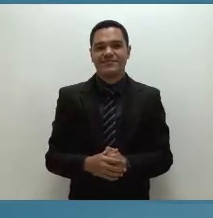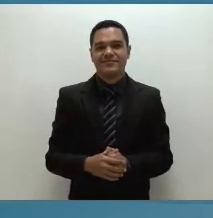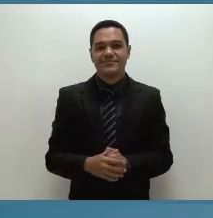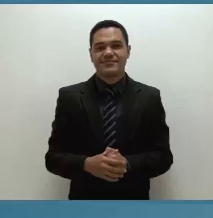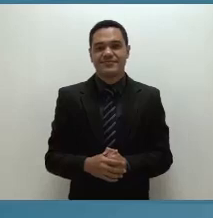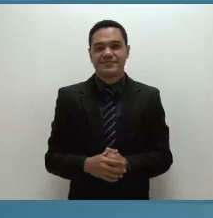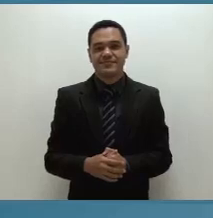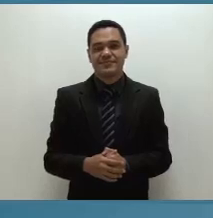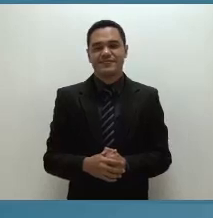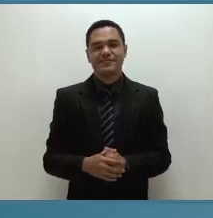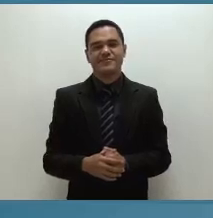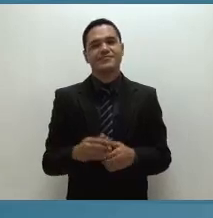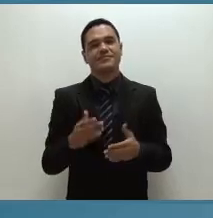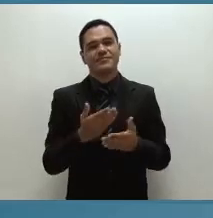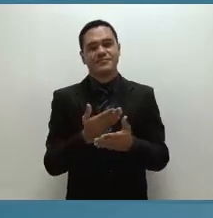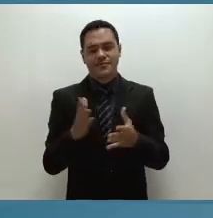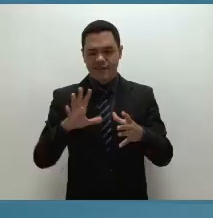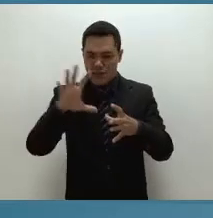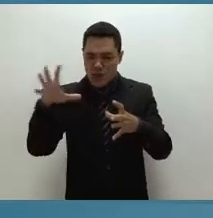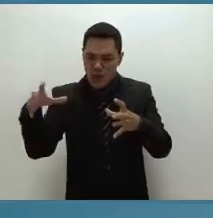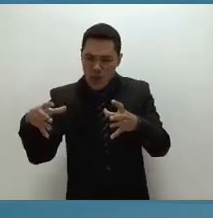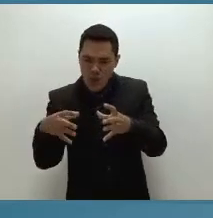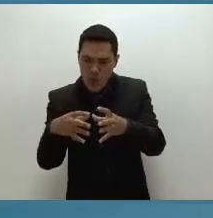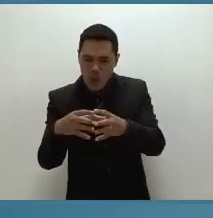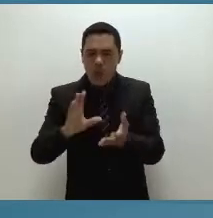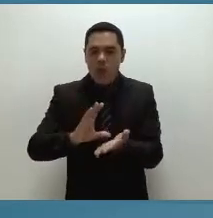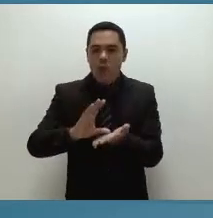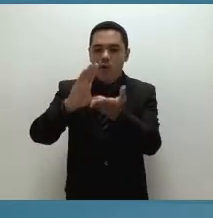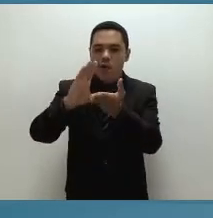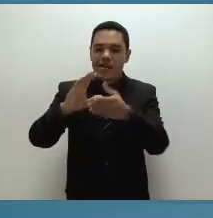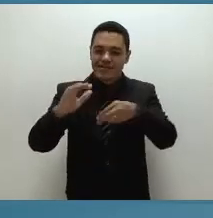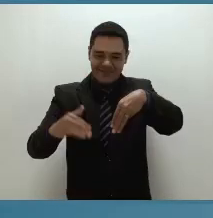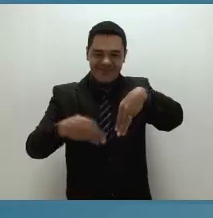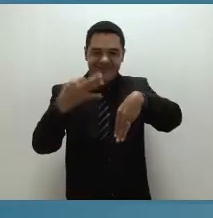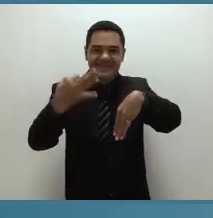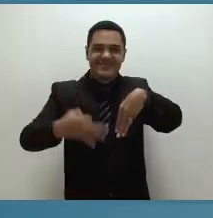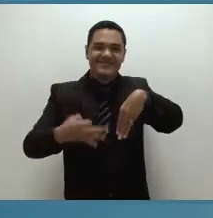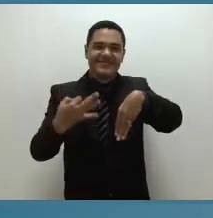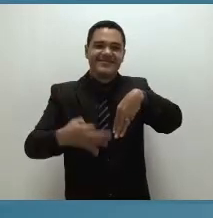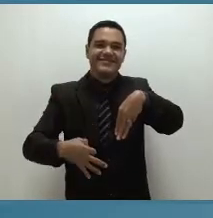Aos membros do Conselho da Magistratura,